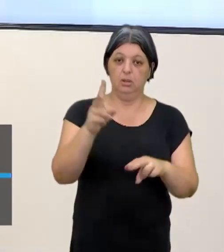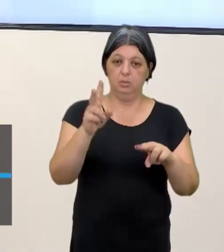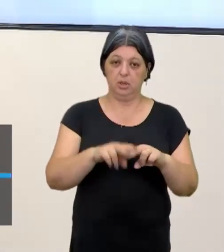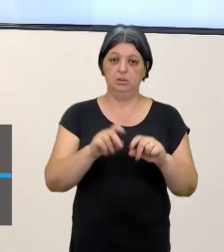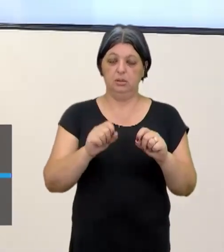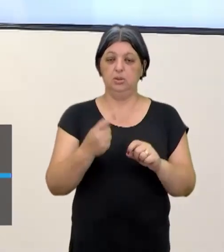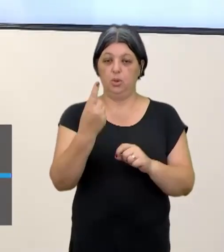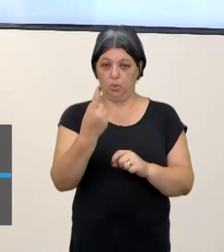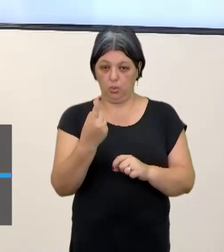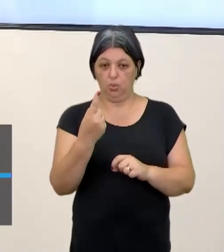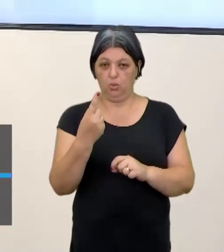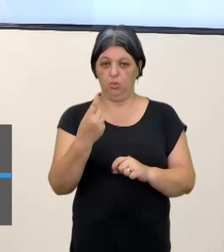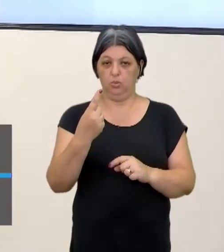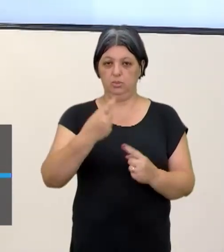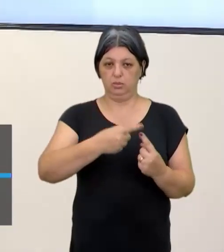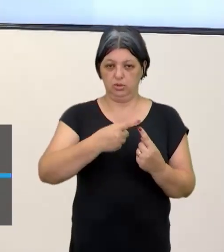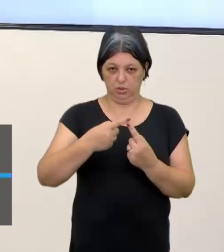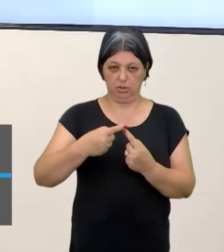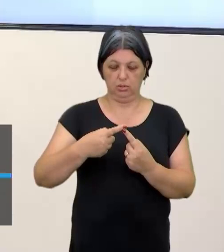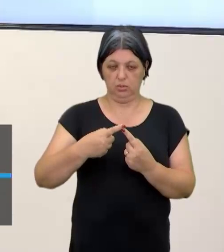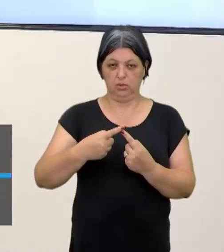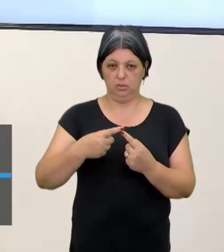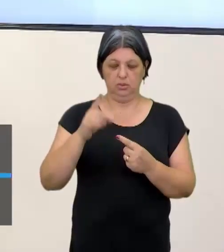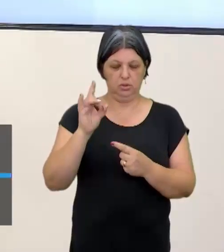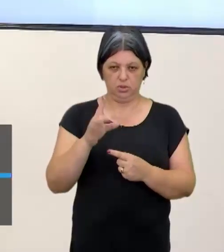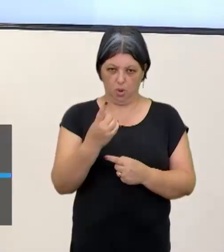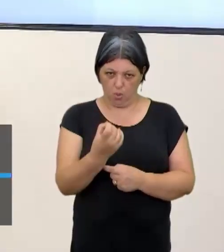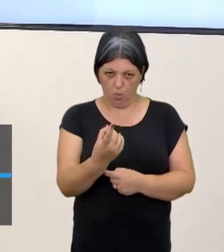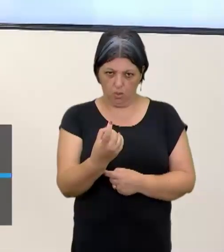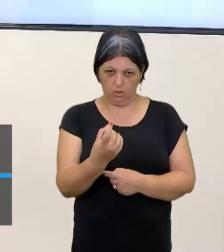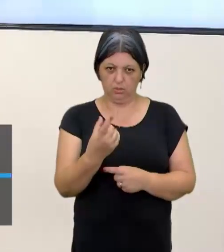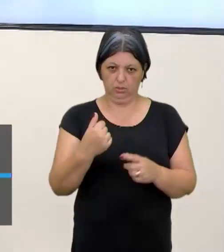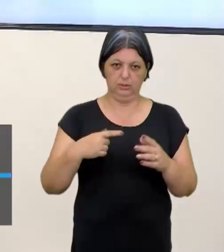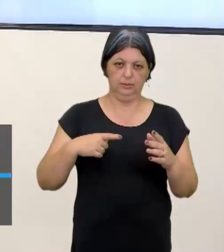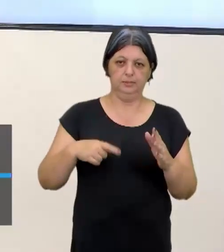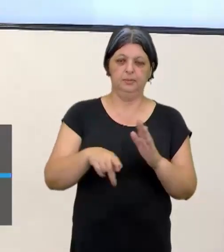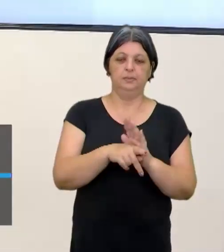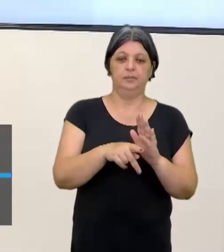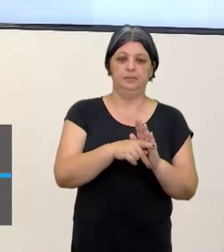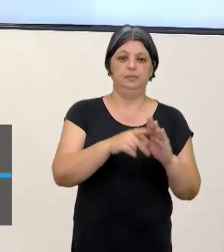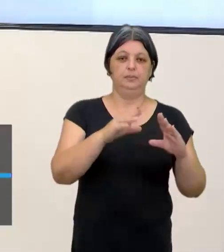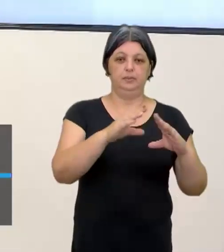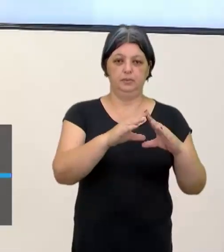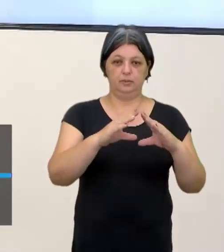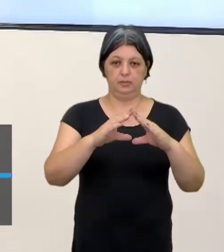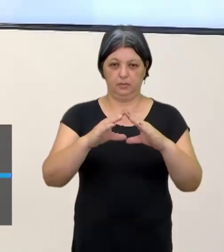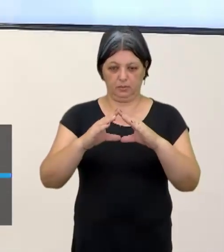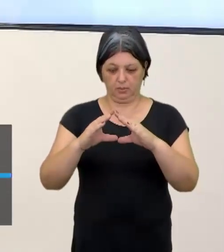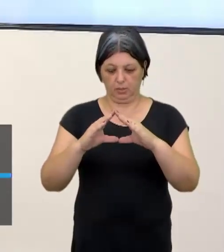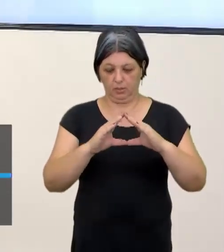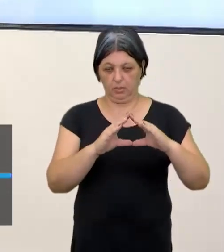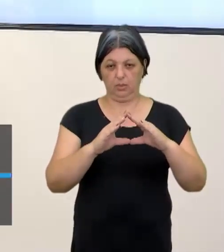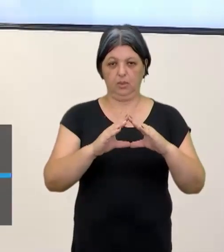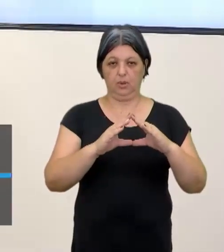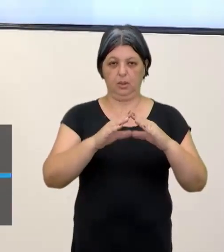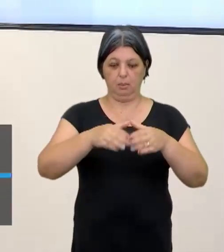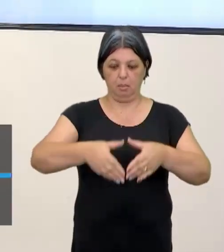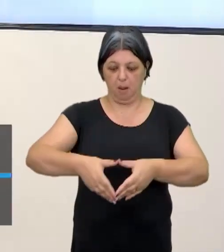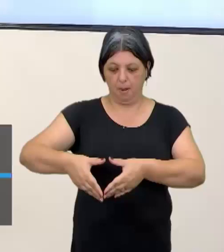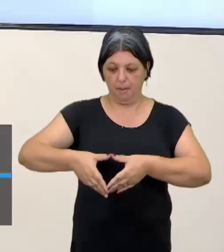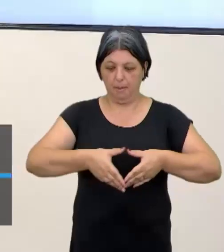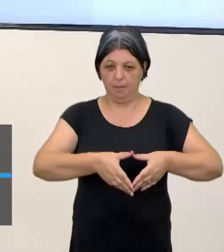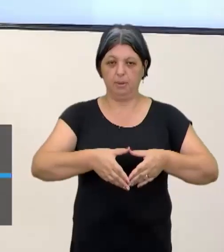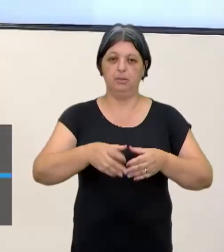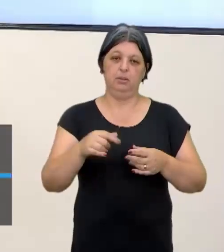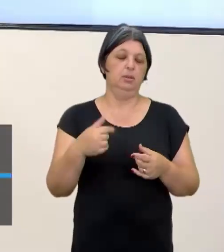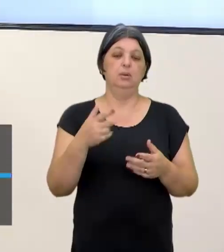com um tipo de figura só. Tem figuras que eu consigo usar uma só. Peguei triângulo, encaixo um monte de triângulo e eu consigo fazer o ladrilhamento, mas tem figura que